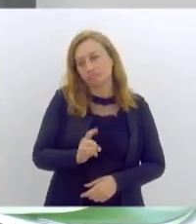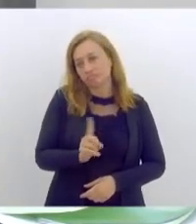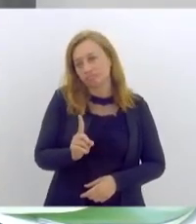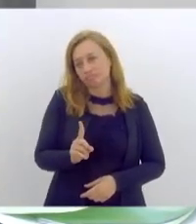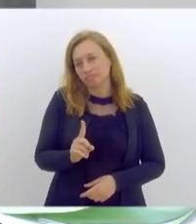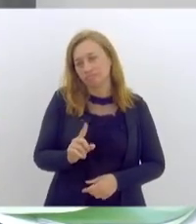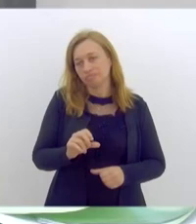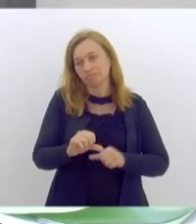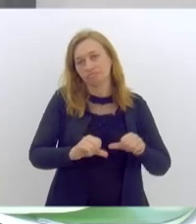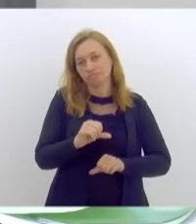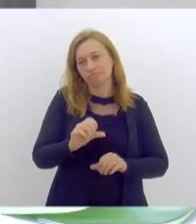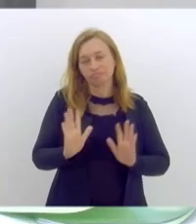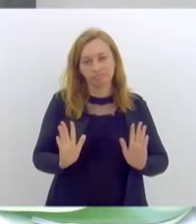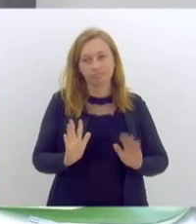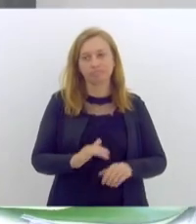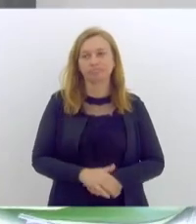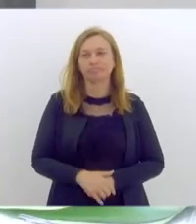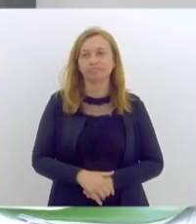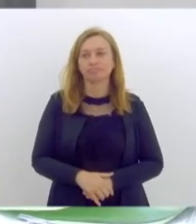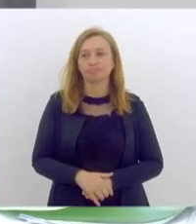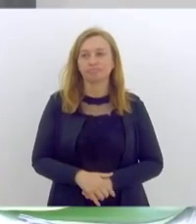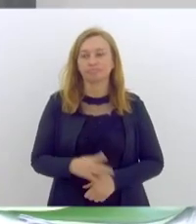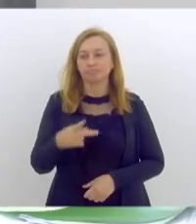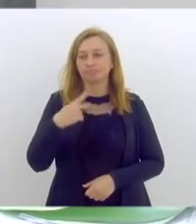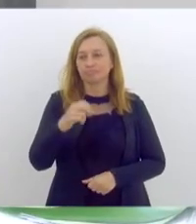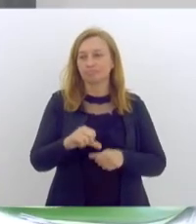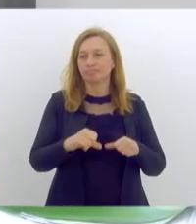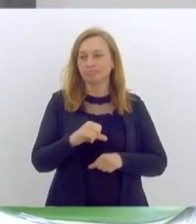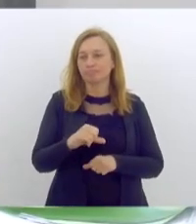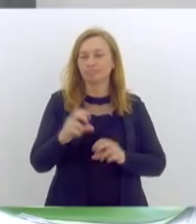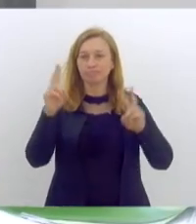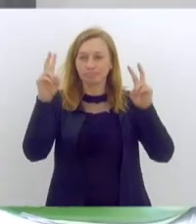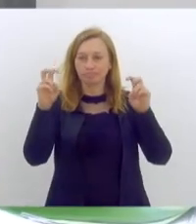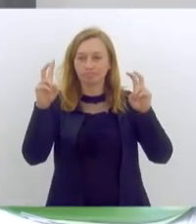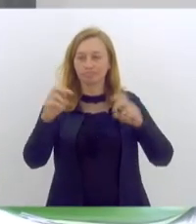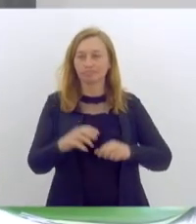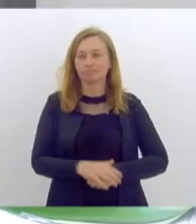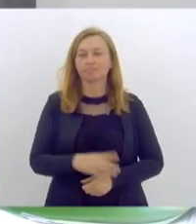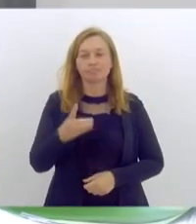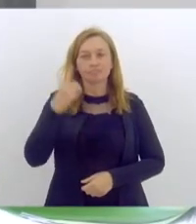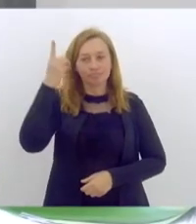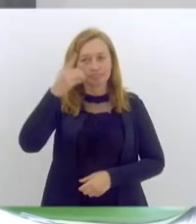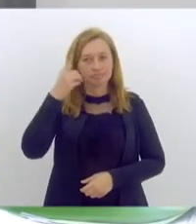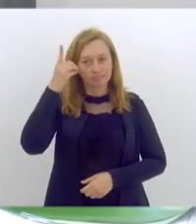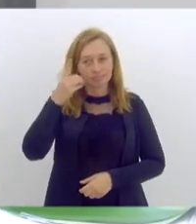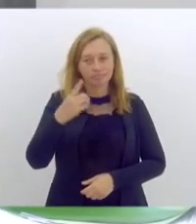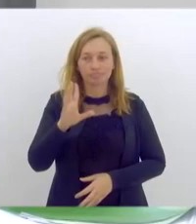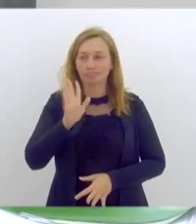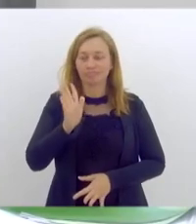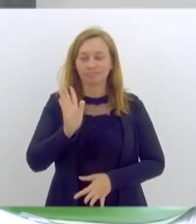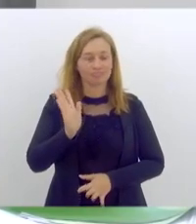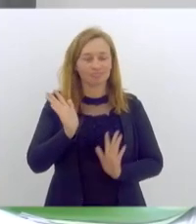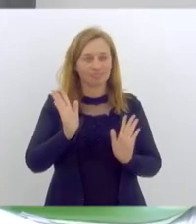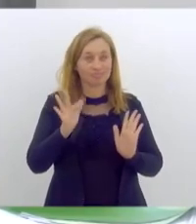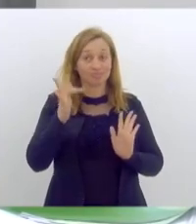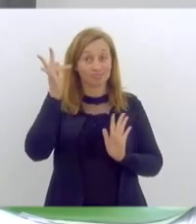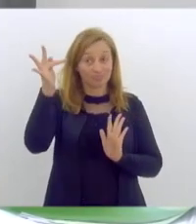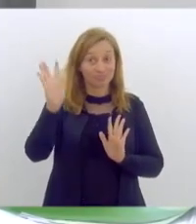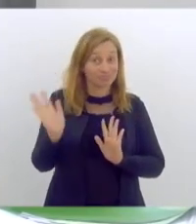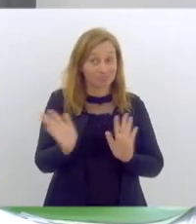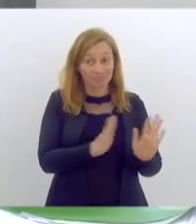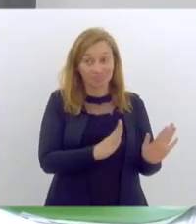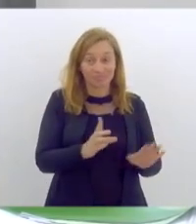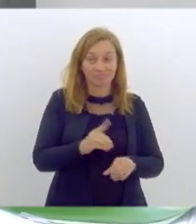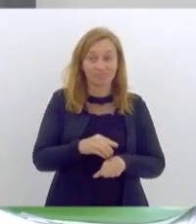vamos mudar de assunto né aliás falar em mudar de assunto Deputado ou Deputado não Deputado é no futuro